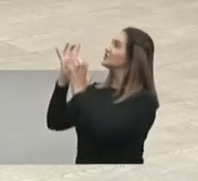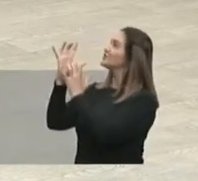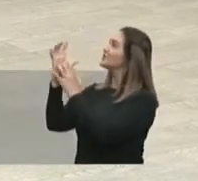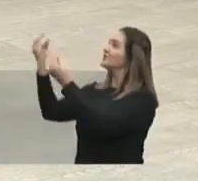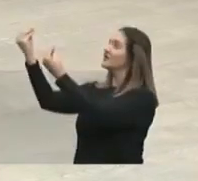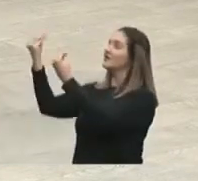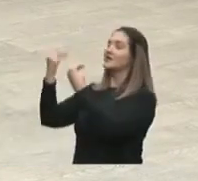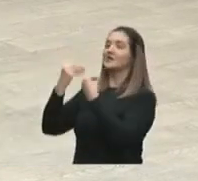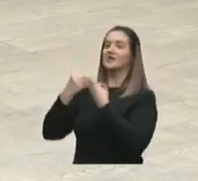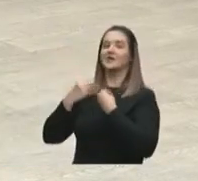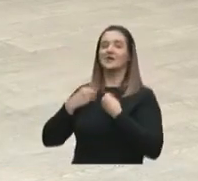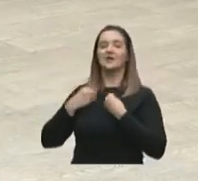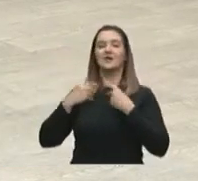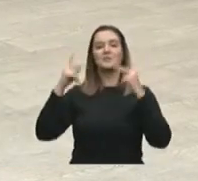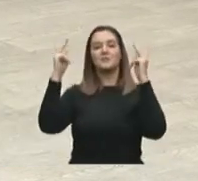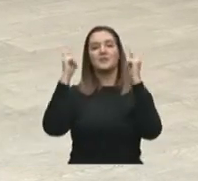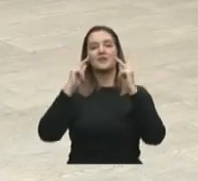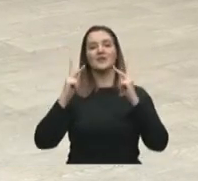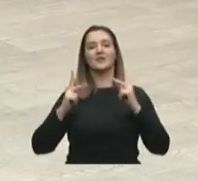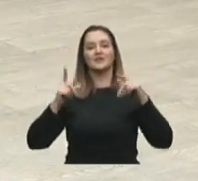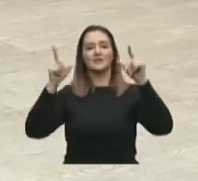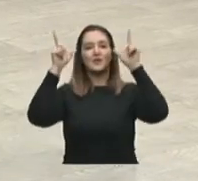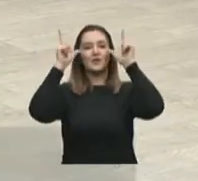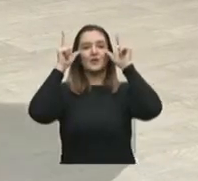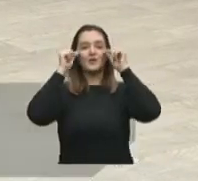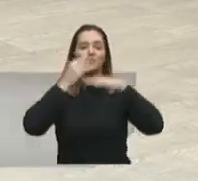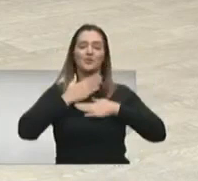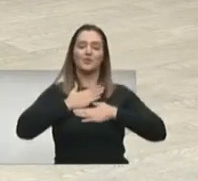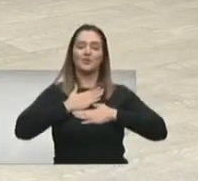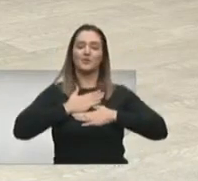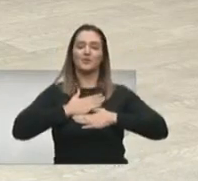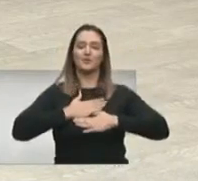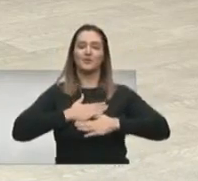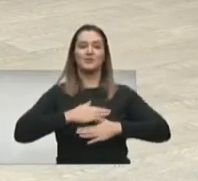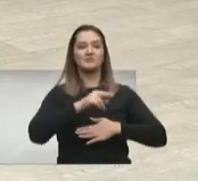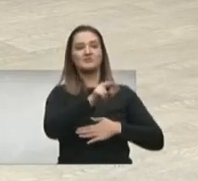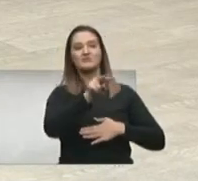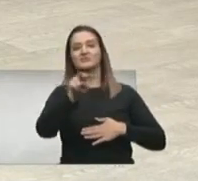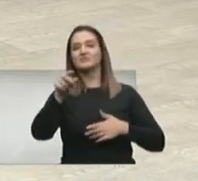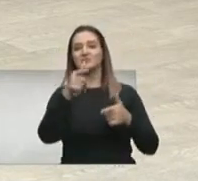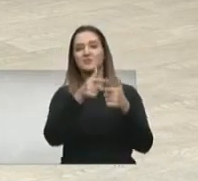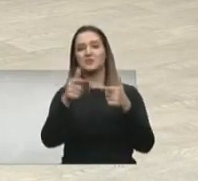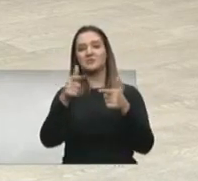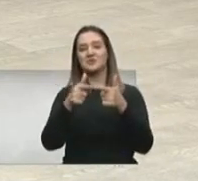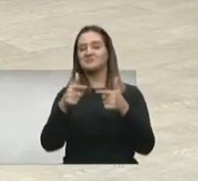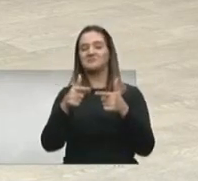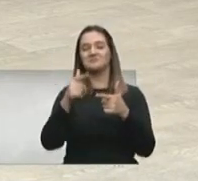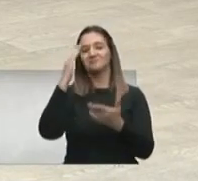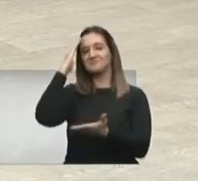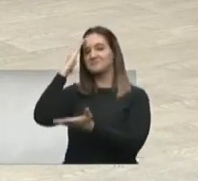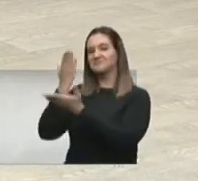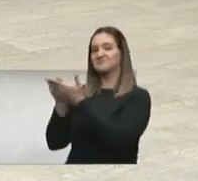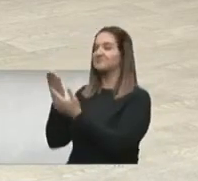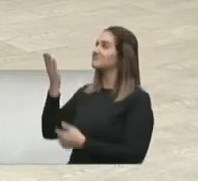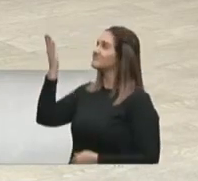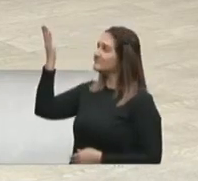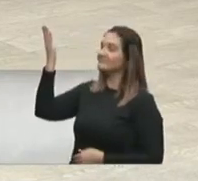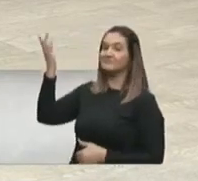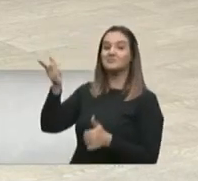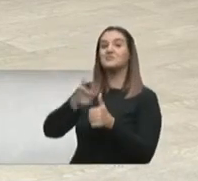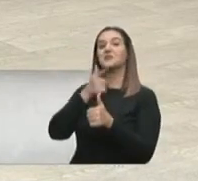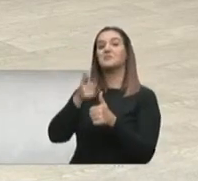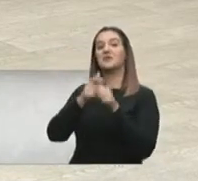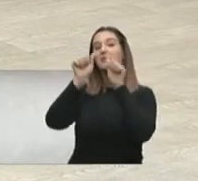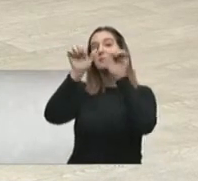paz entra no seu coração, mesmo no meio da pandemia. Essa é a primeira bênção que você